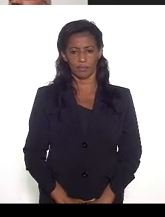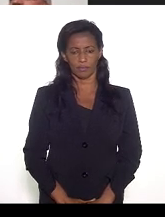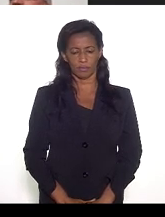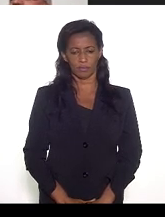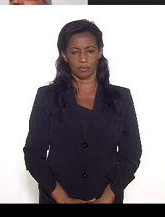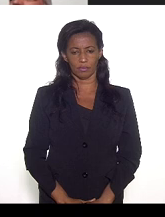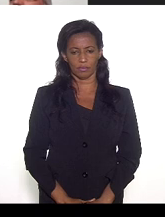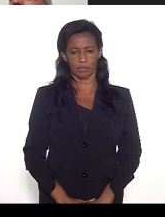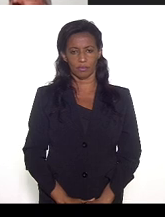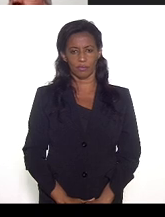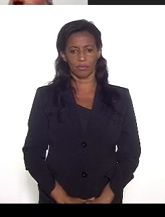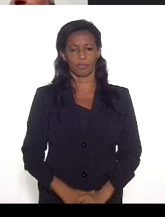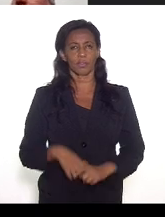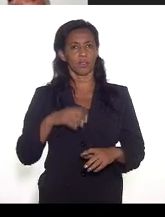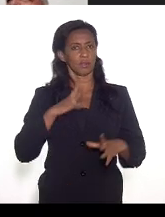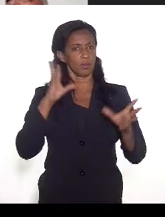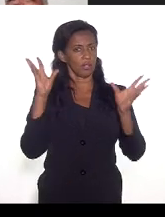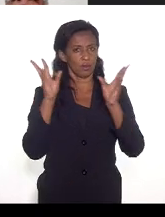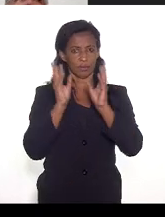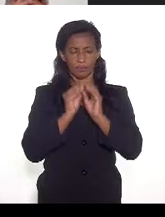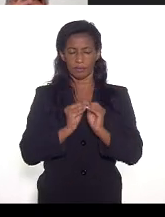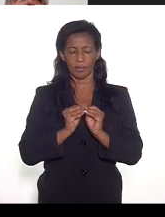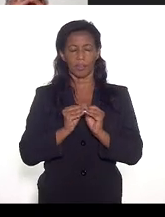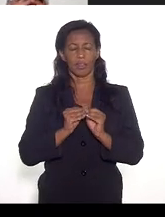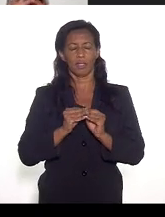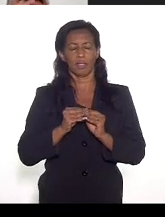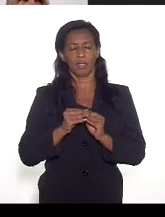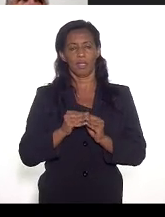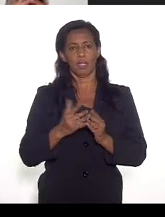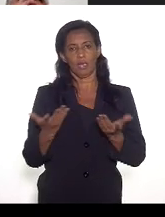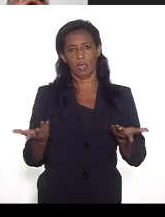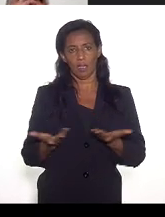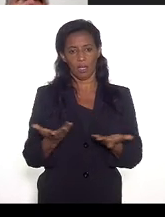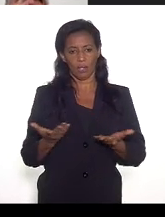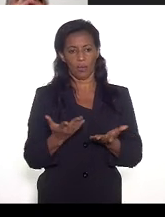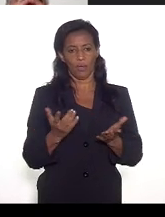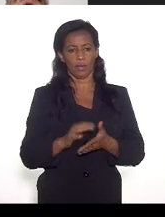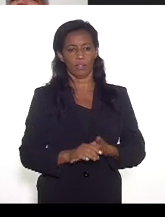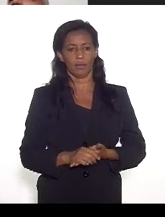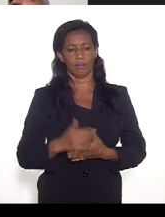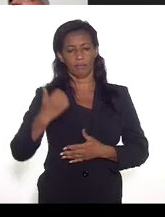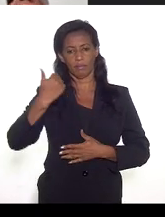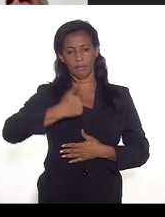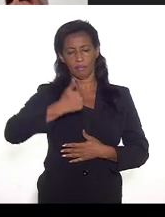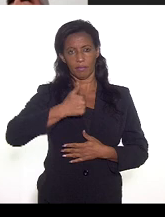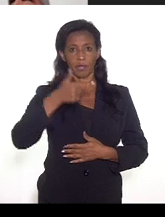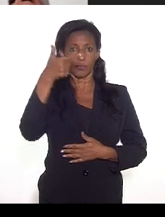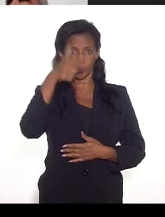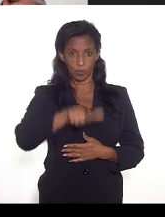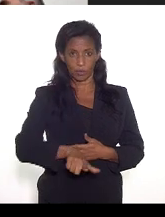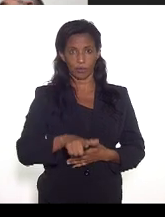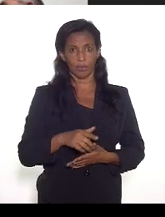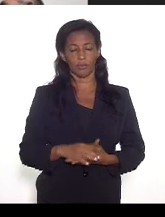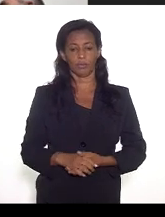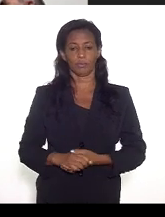muito breve. Na verdade, eu quero agora, porque eu queria ouvir todo mundo antes, enfim. Mas, primeiro, mais uma vez, né,